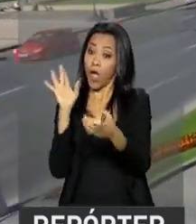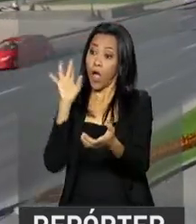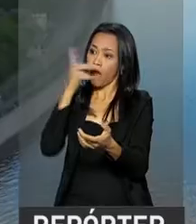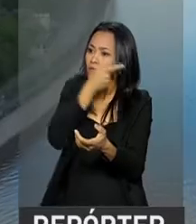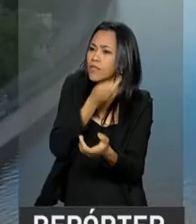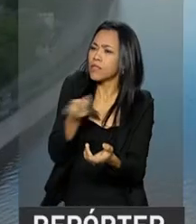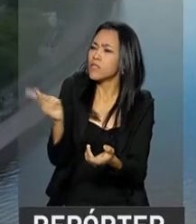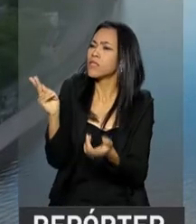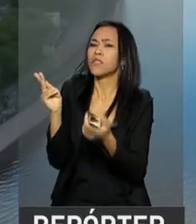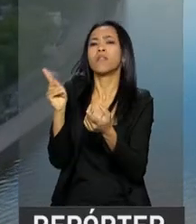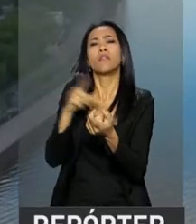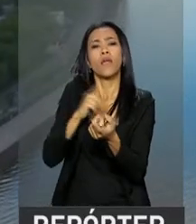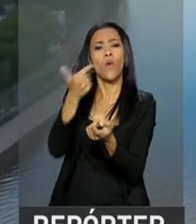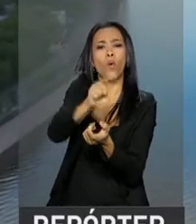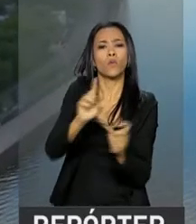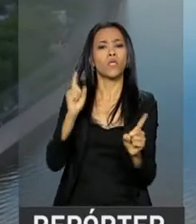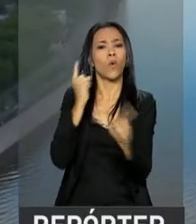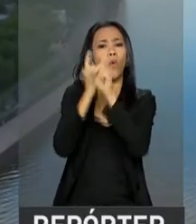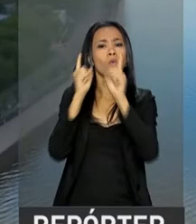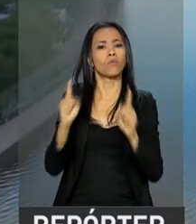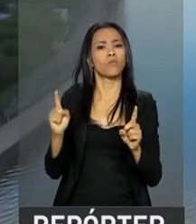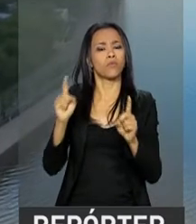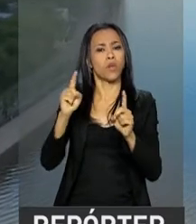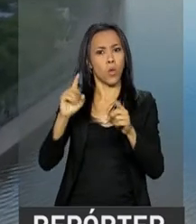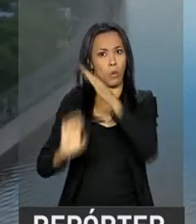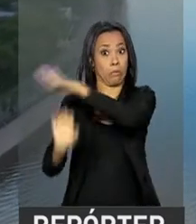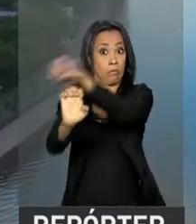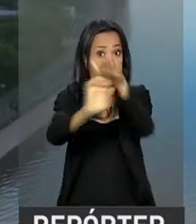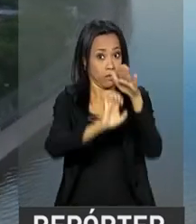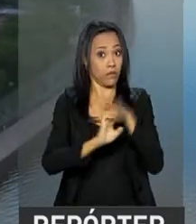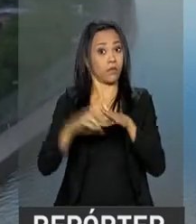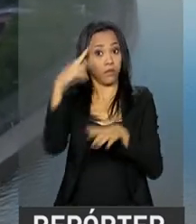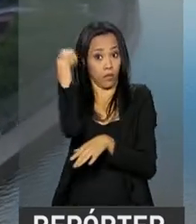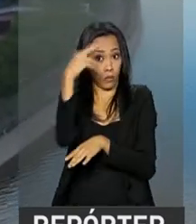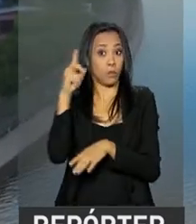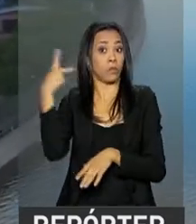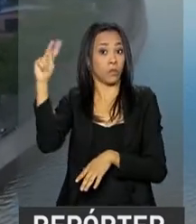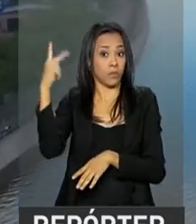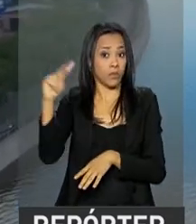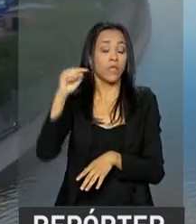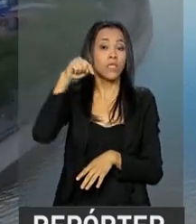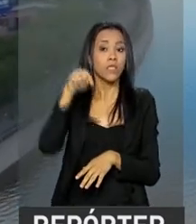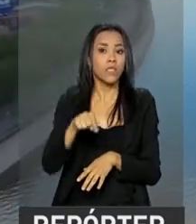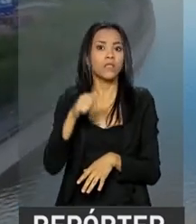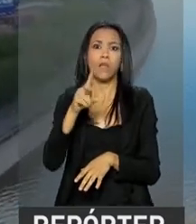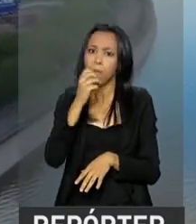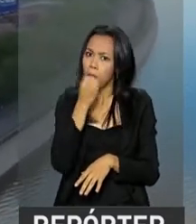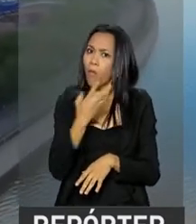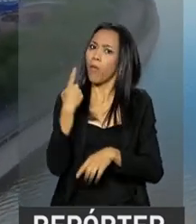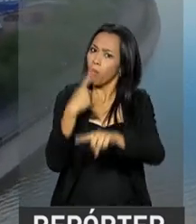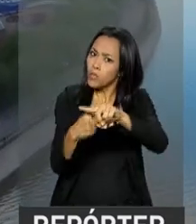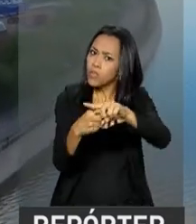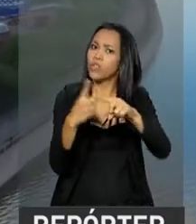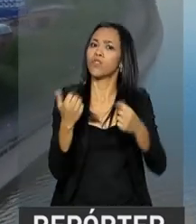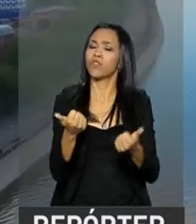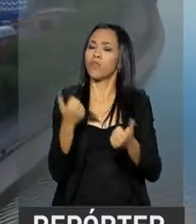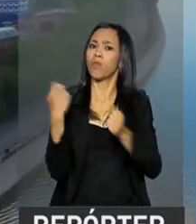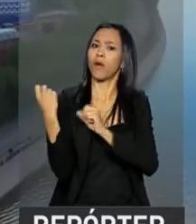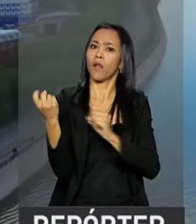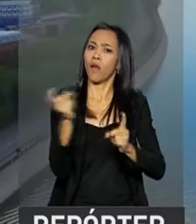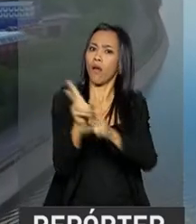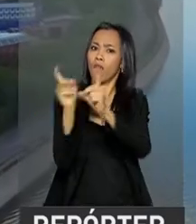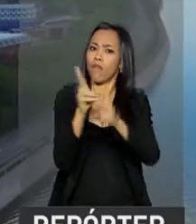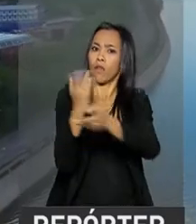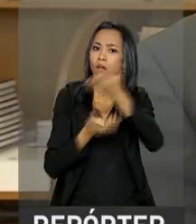deve participar de um encontro com investidores russos. Uma agenda que, segundo especialistas, sinaliza positivamente para o comércio entre os